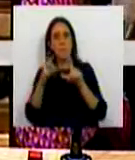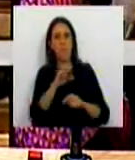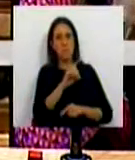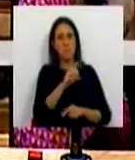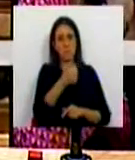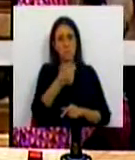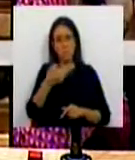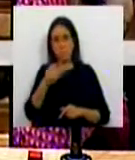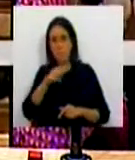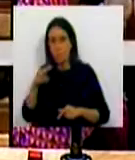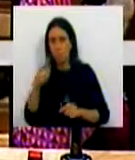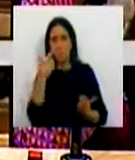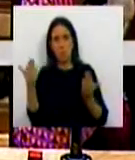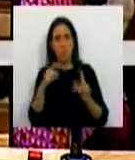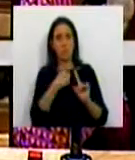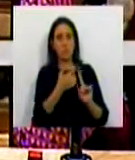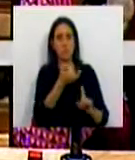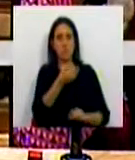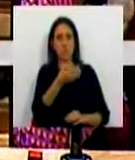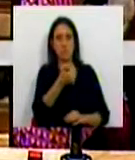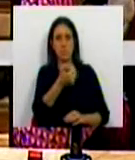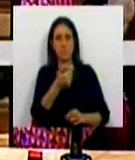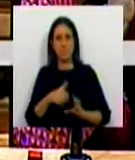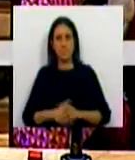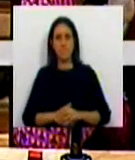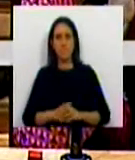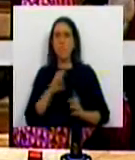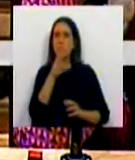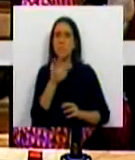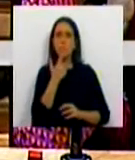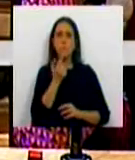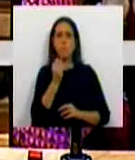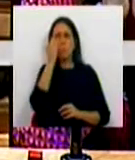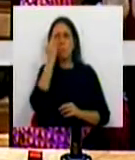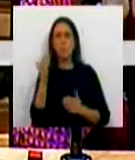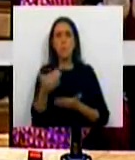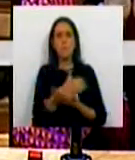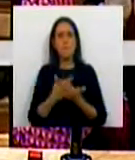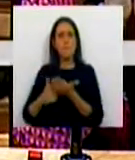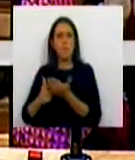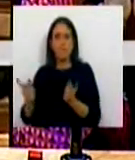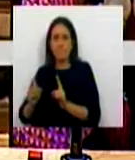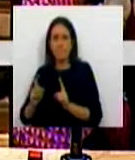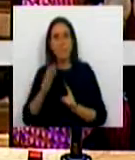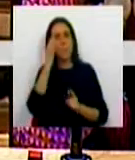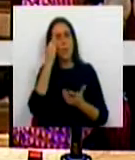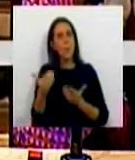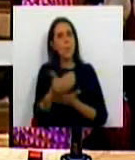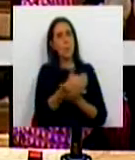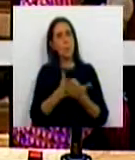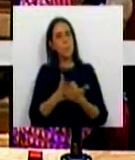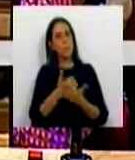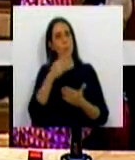657 milhões face a 2015. Não podemos dizer que haja falta de números. Há é falta de números que agradem à